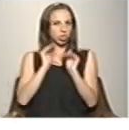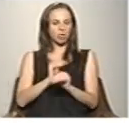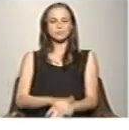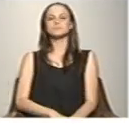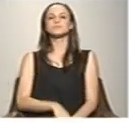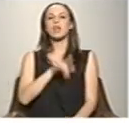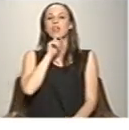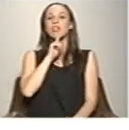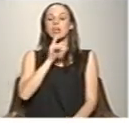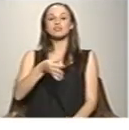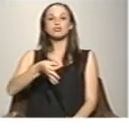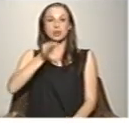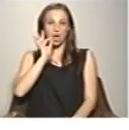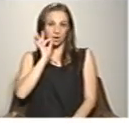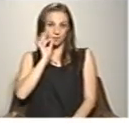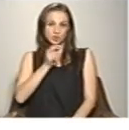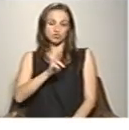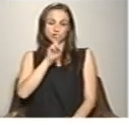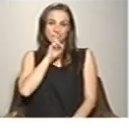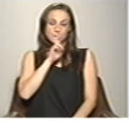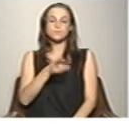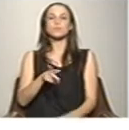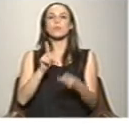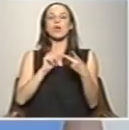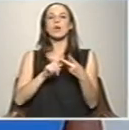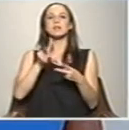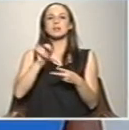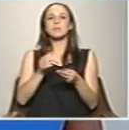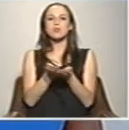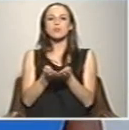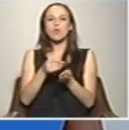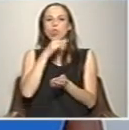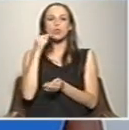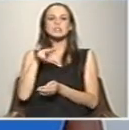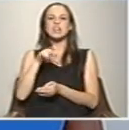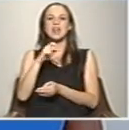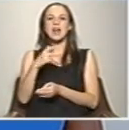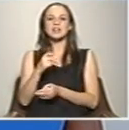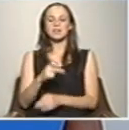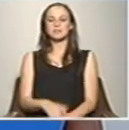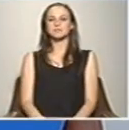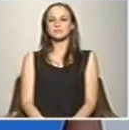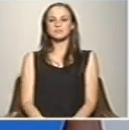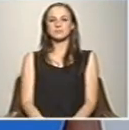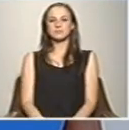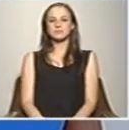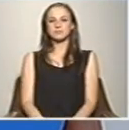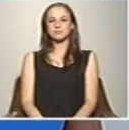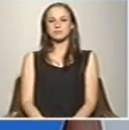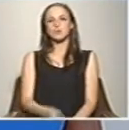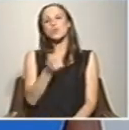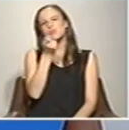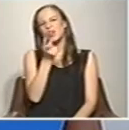ser em chá, pode ser também, por exemplo, numa nata. Não devia dizer nata, pois não? Não. Pois não. É, um bocadinho